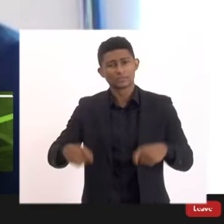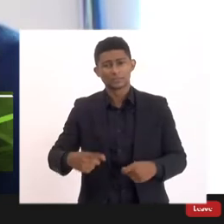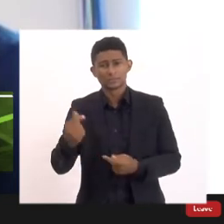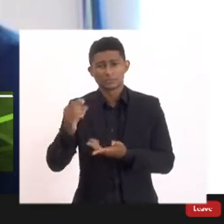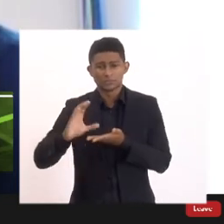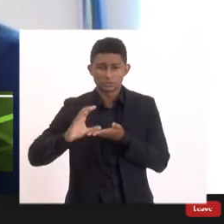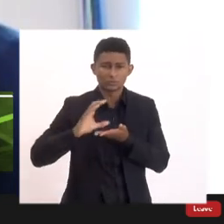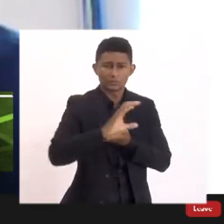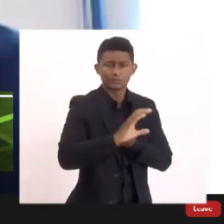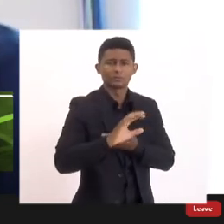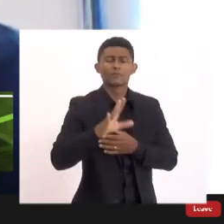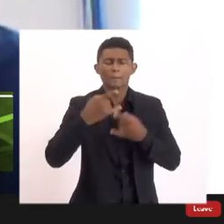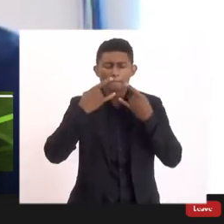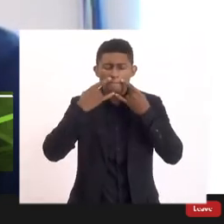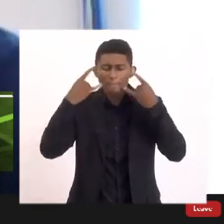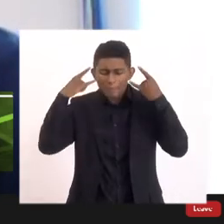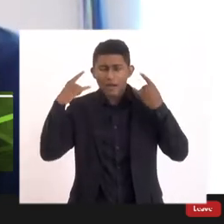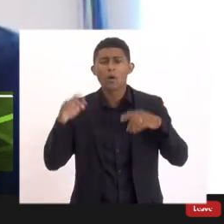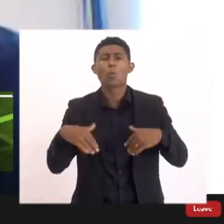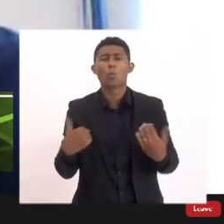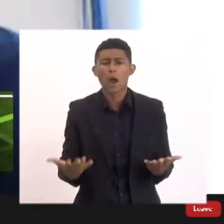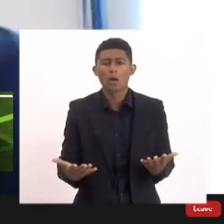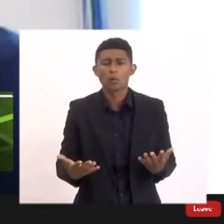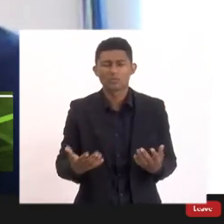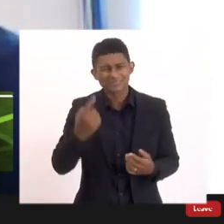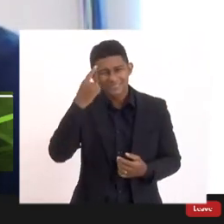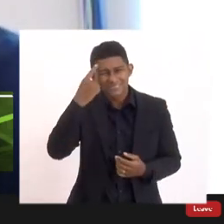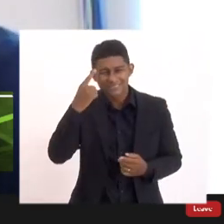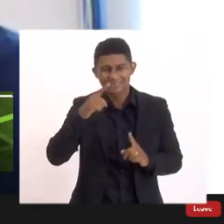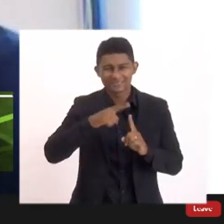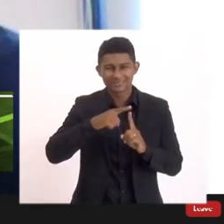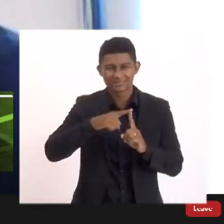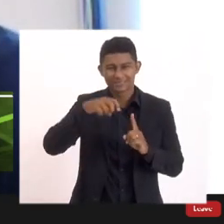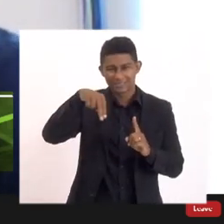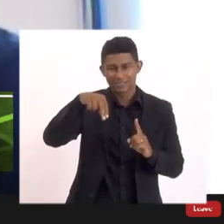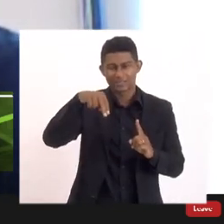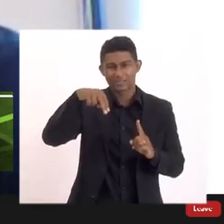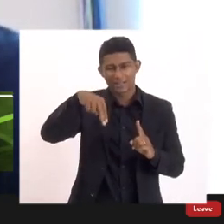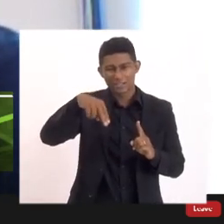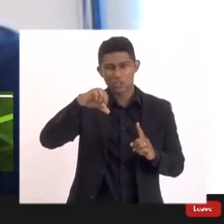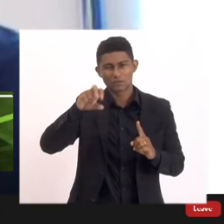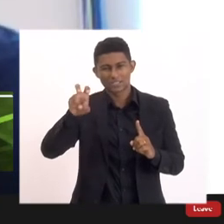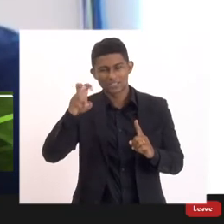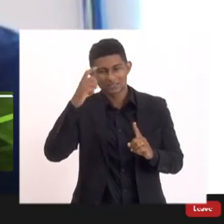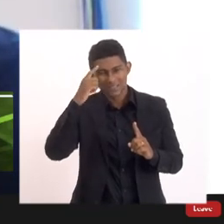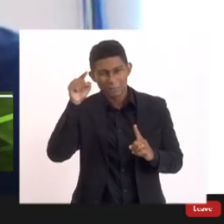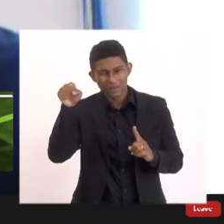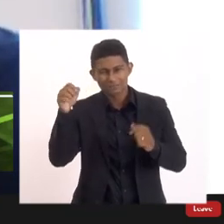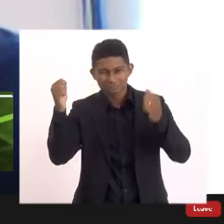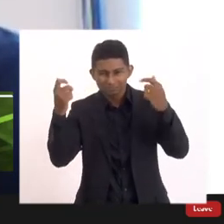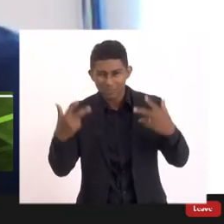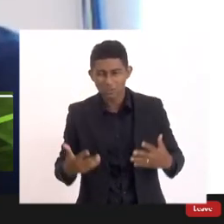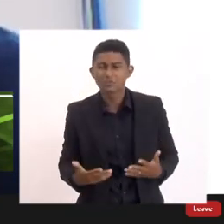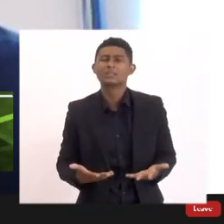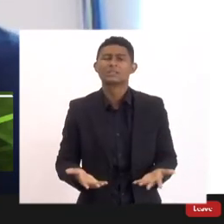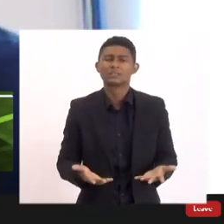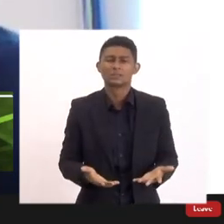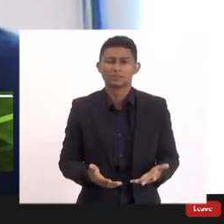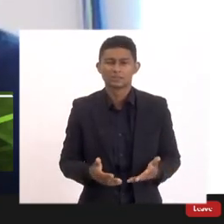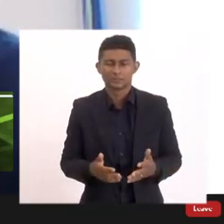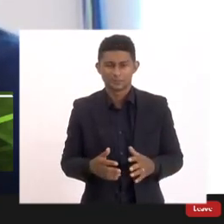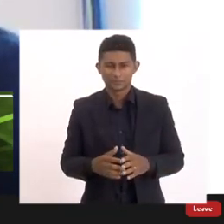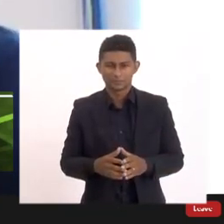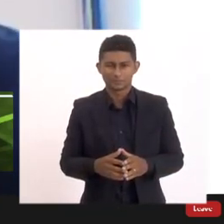máscaras N95, aí eu quero citar aqui a Renata aqui, uma assessora da deputada Mônica, colocou isso aqui no chat, a gente quer